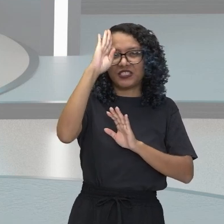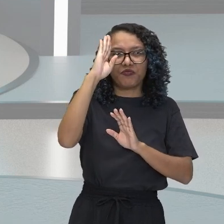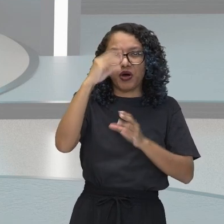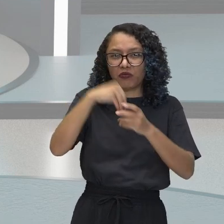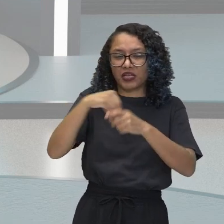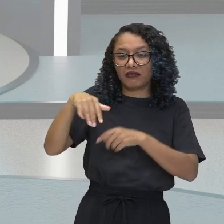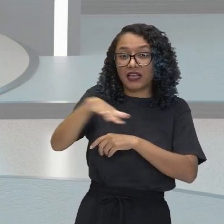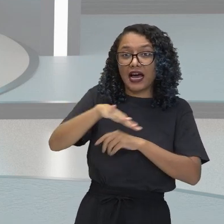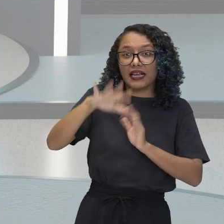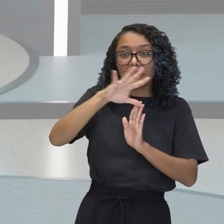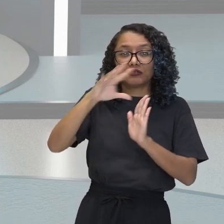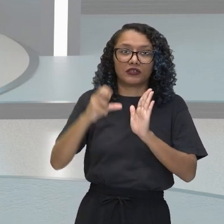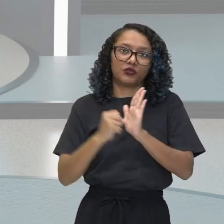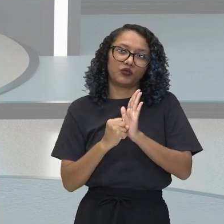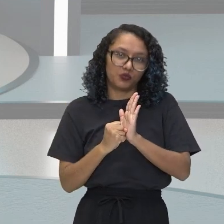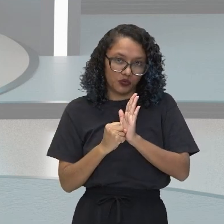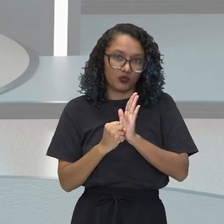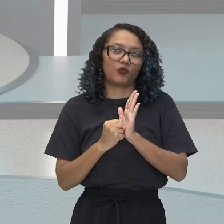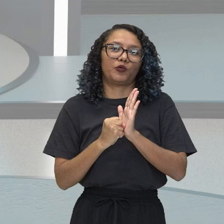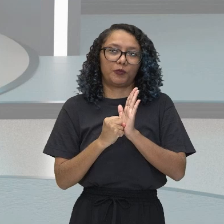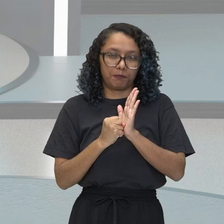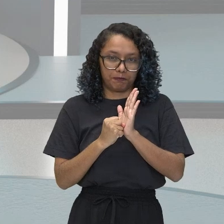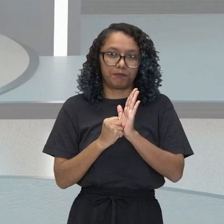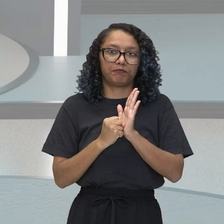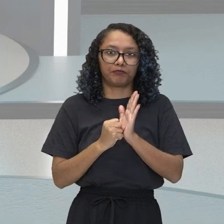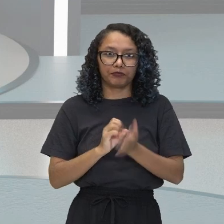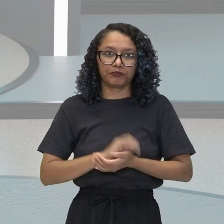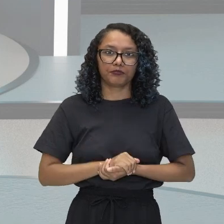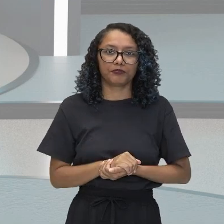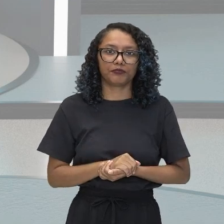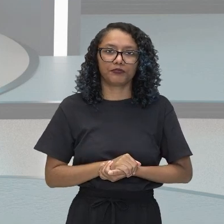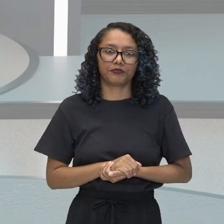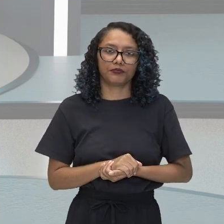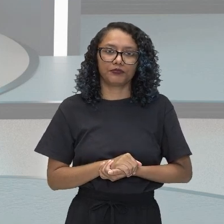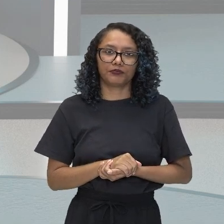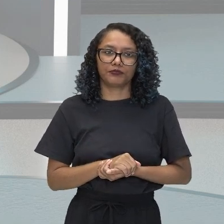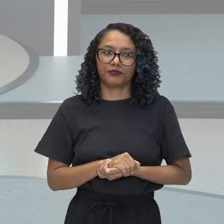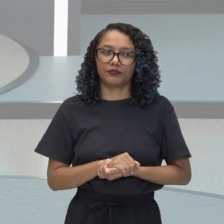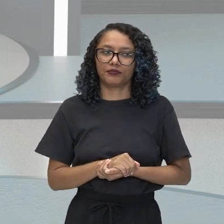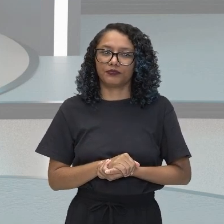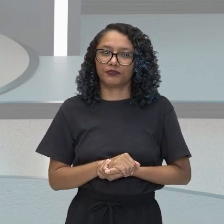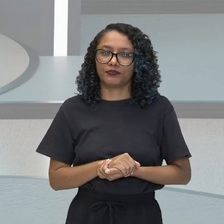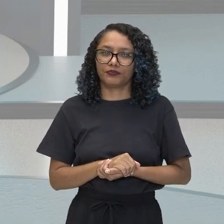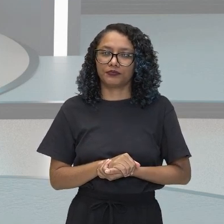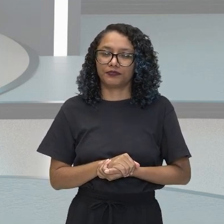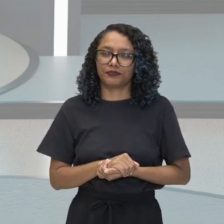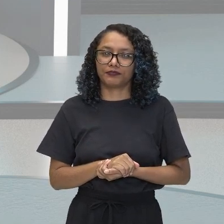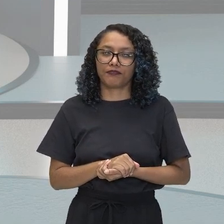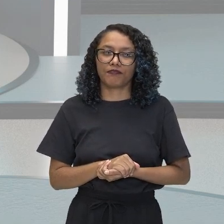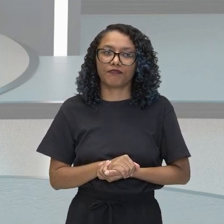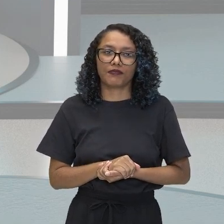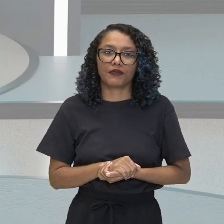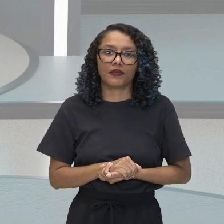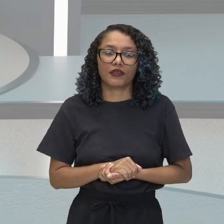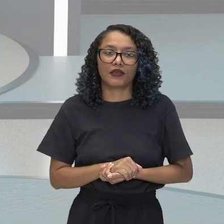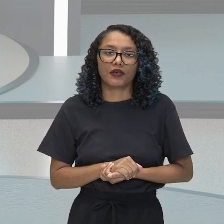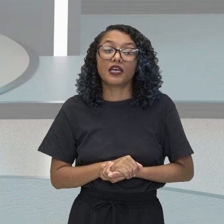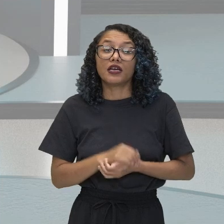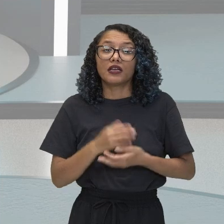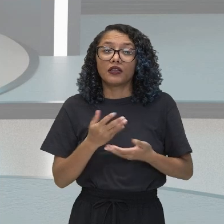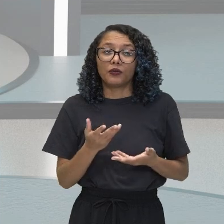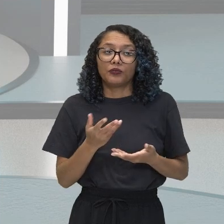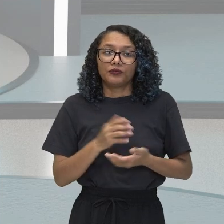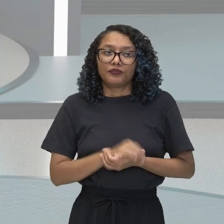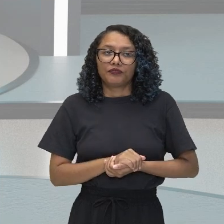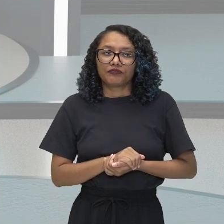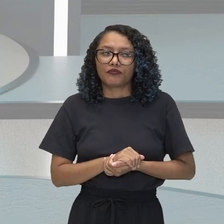simbólico. E assim, vamos perceber que esse fundamento que estamos falando,